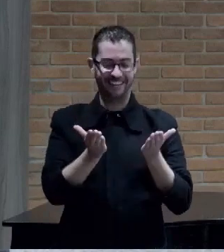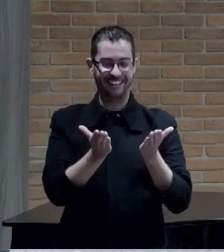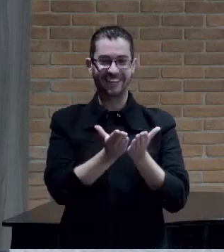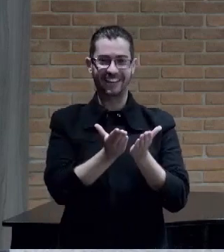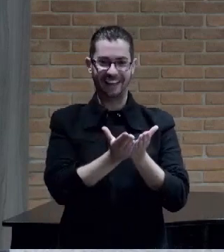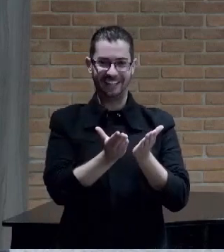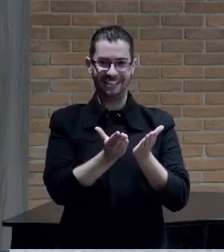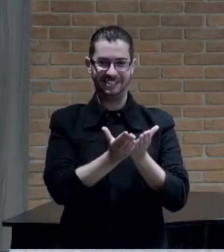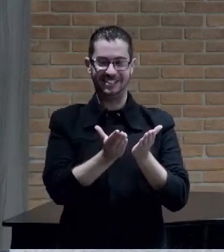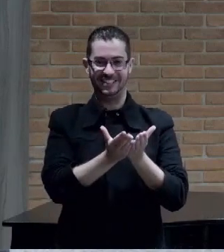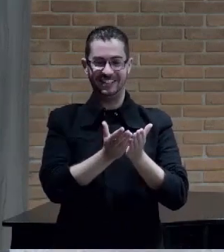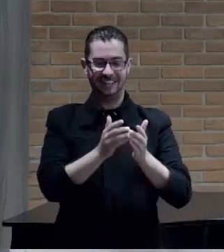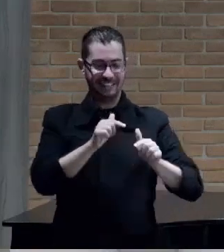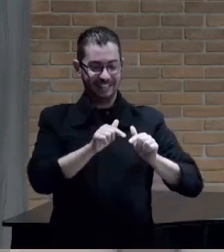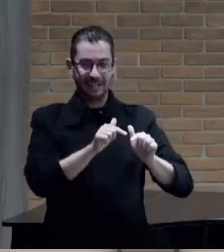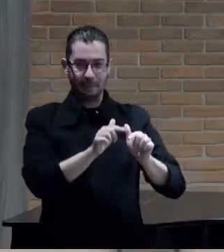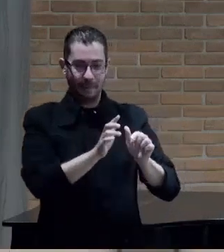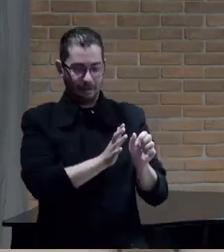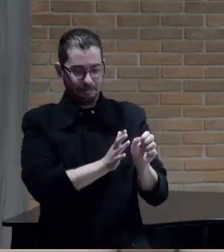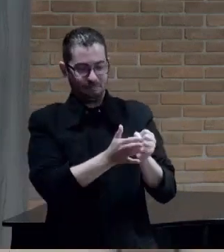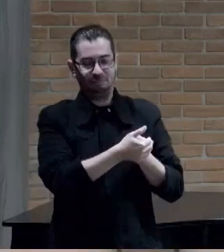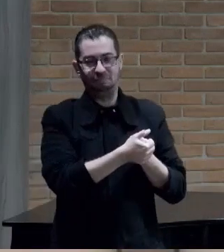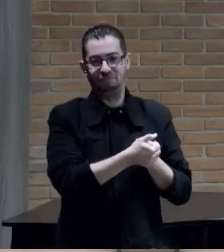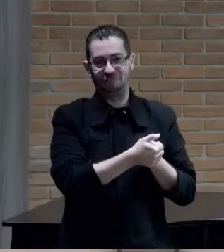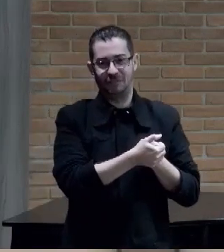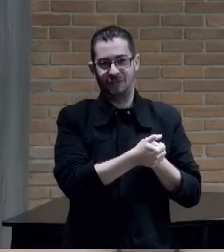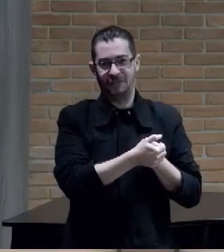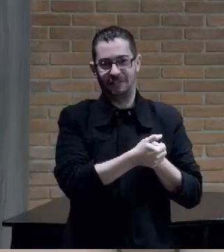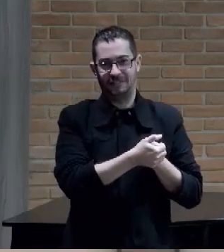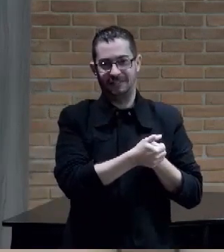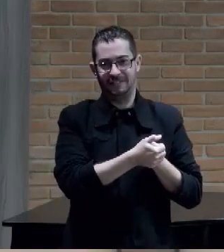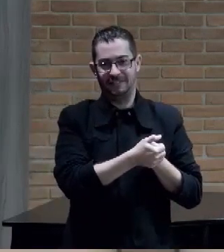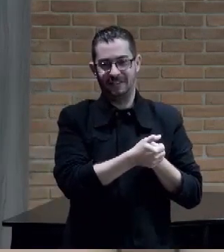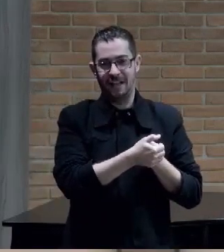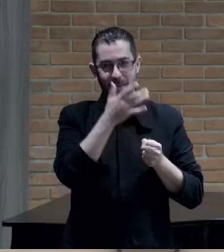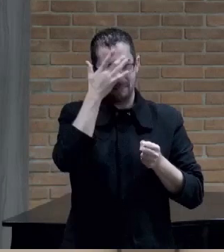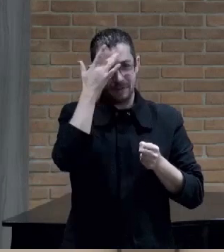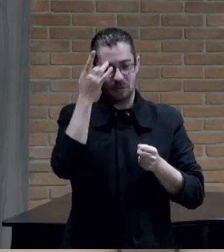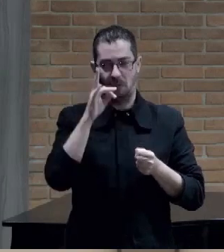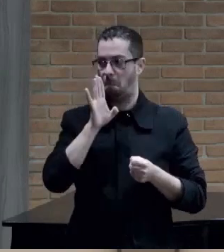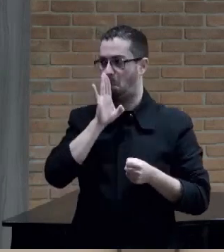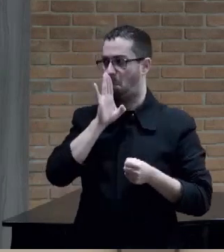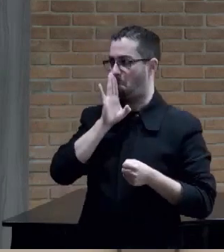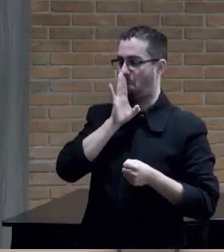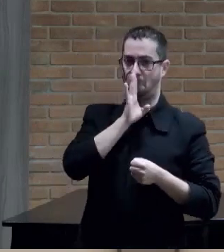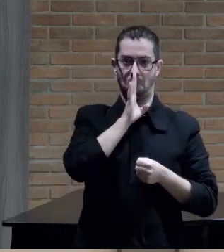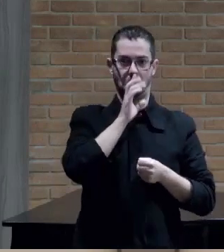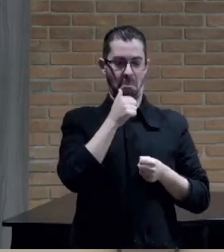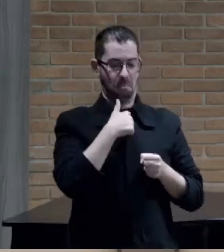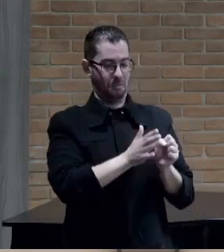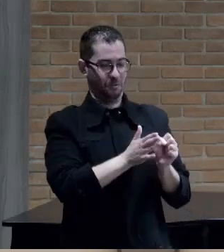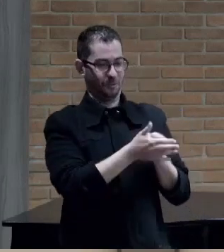é o cristão do serviço secreto? É aquele que ninguém sabe que ele é cristão. Não existe isso.